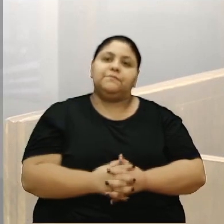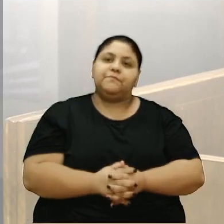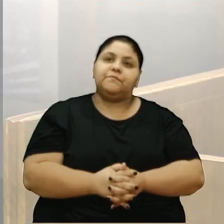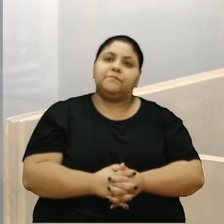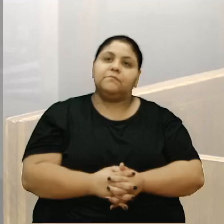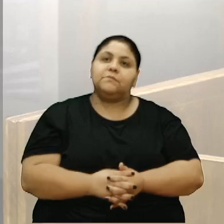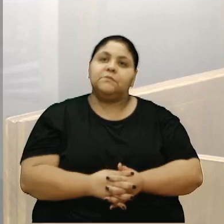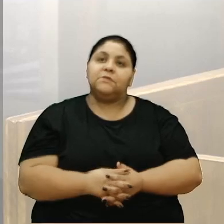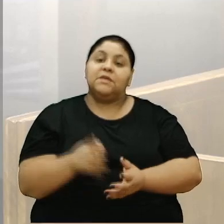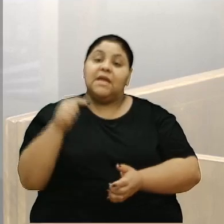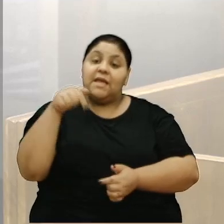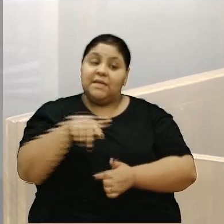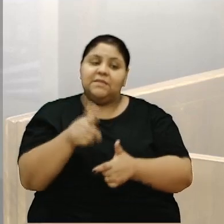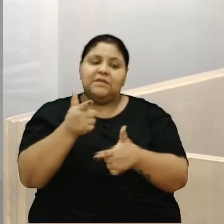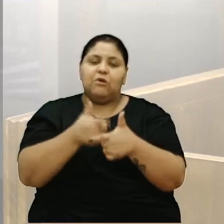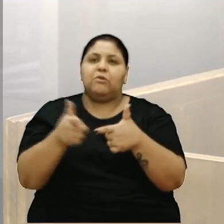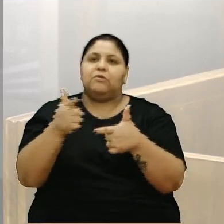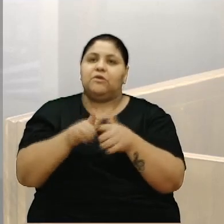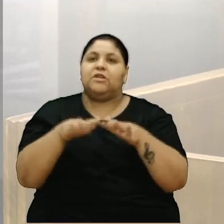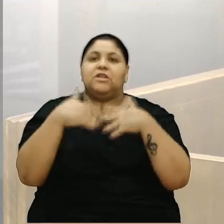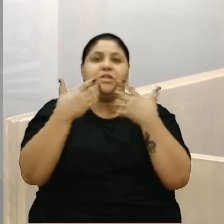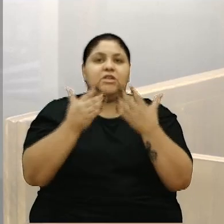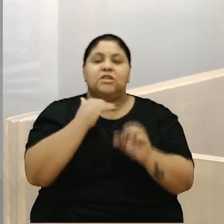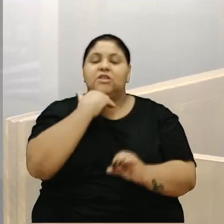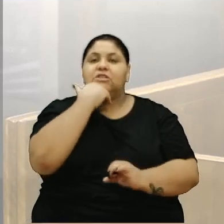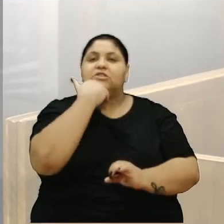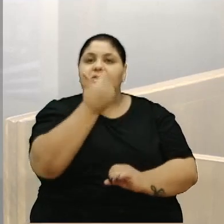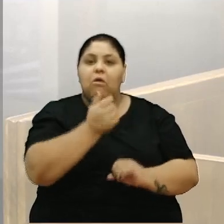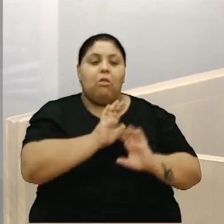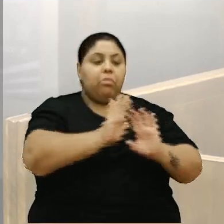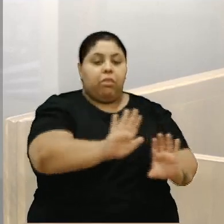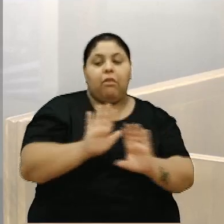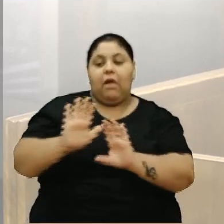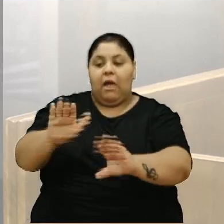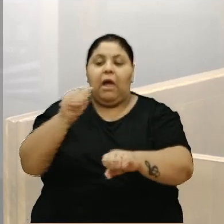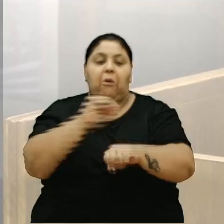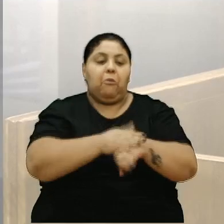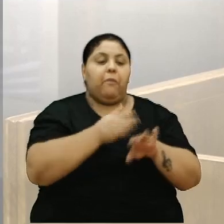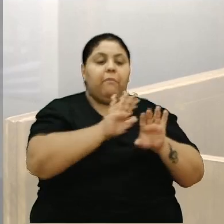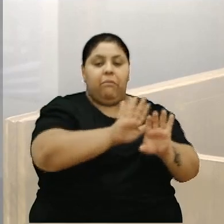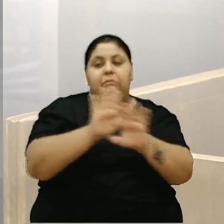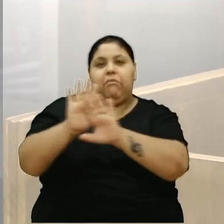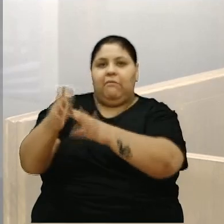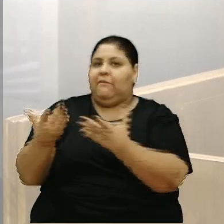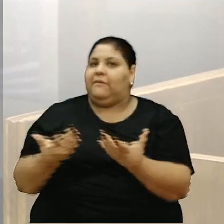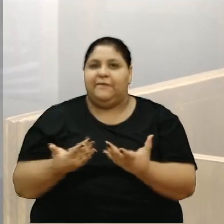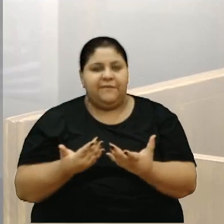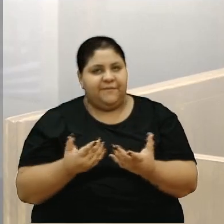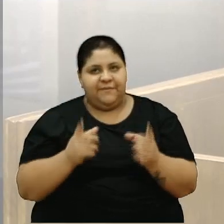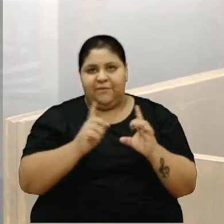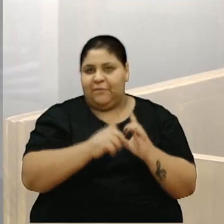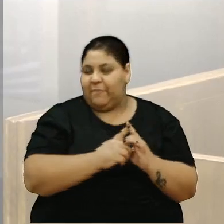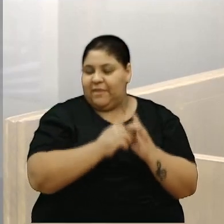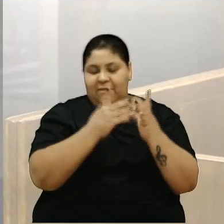Essa é a nossa situação. Então não adianta um empurrar a culpa no outro. Numa